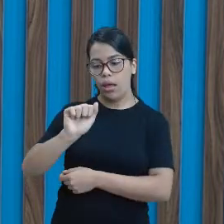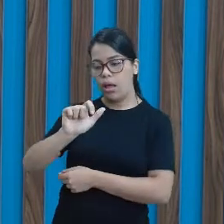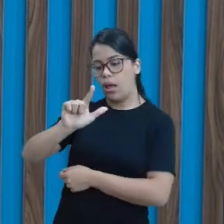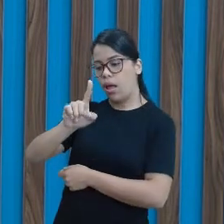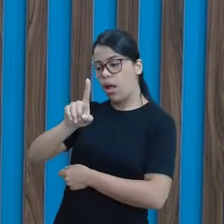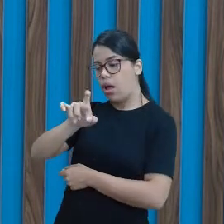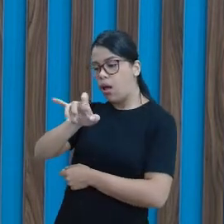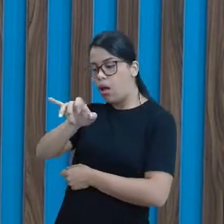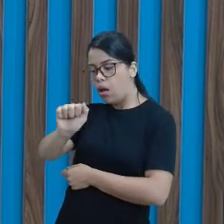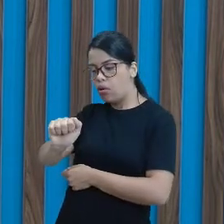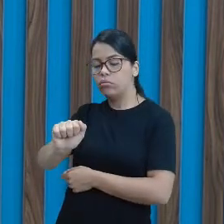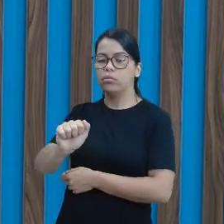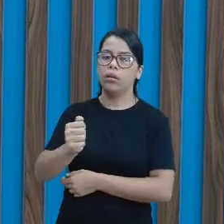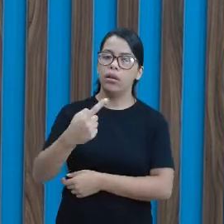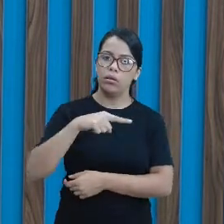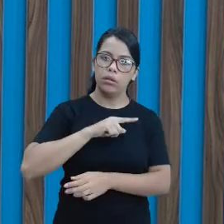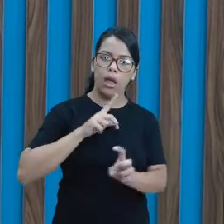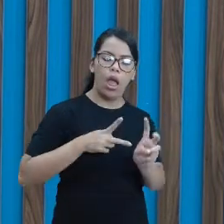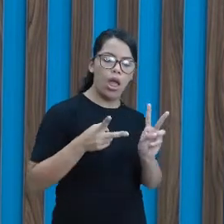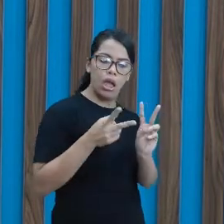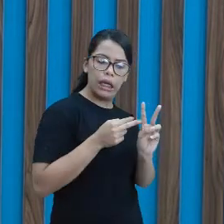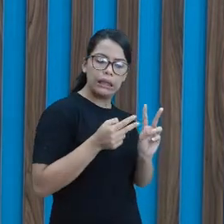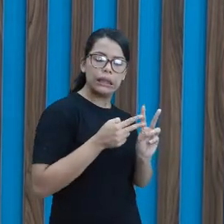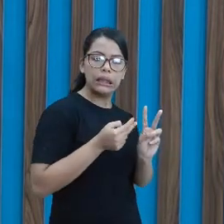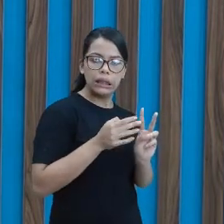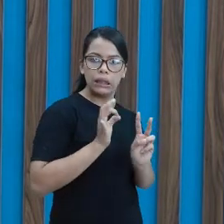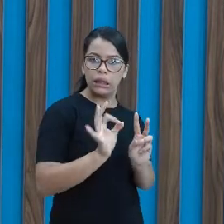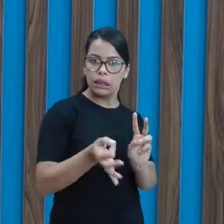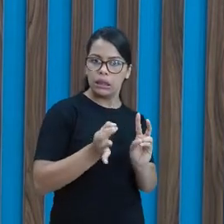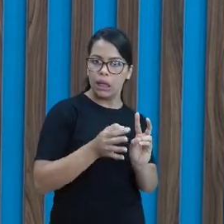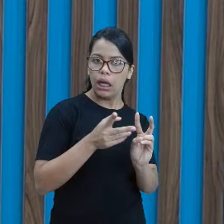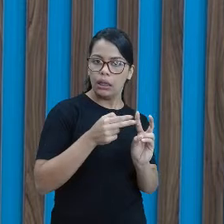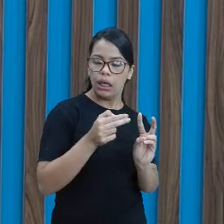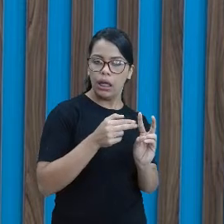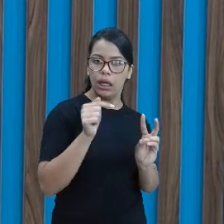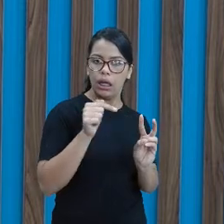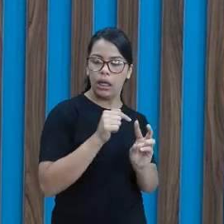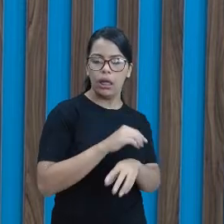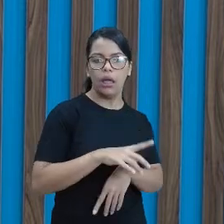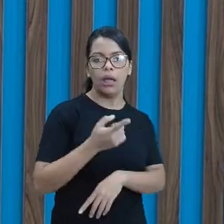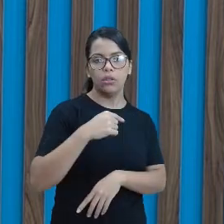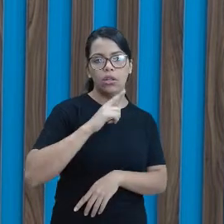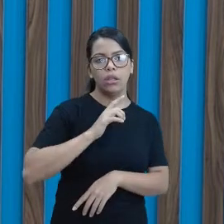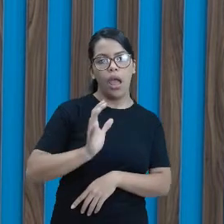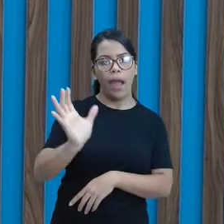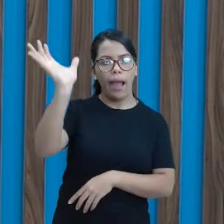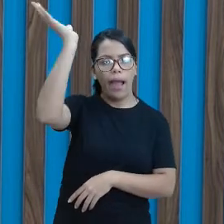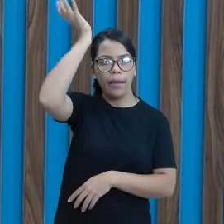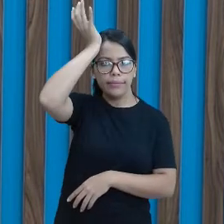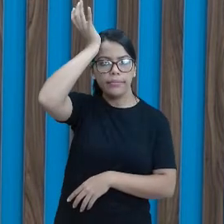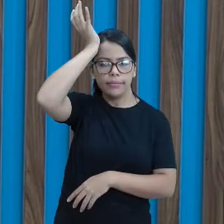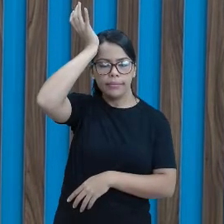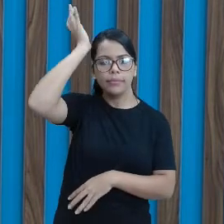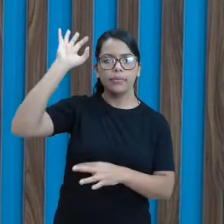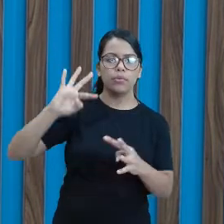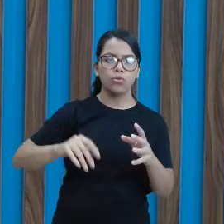Agora, claro, aldeia, nós temos lá, né, os índios, e pronto, como eu falei, a aldeia dos índios, nós temos o quê? O cacique, toda aquela questão toda de